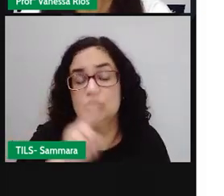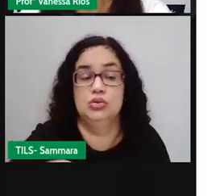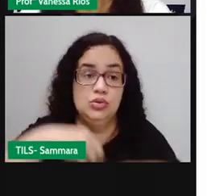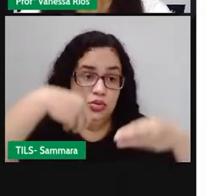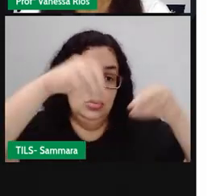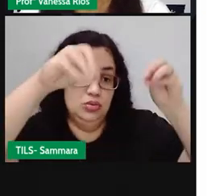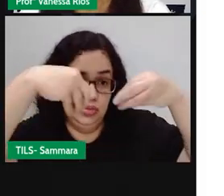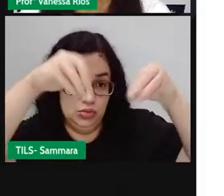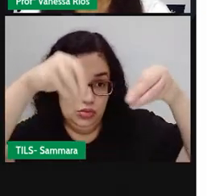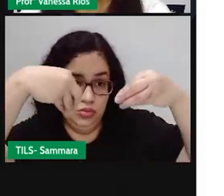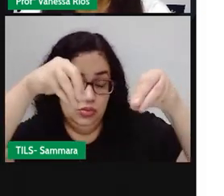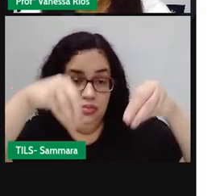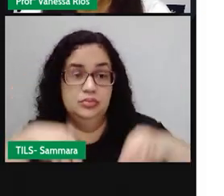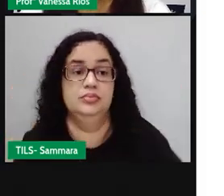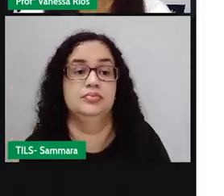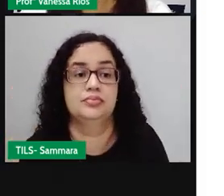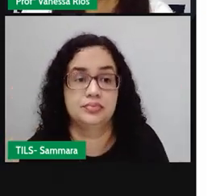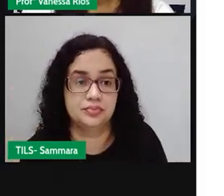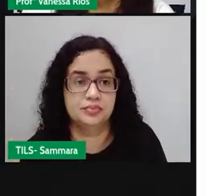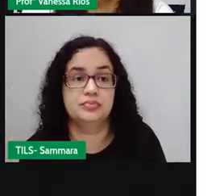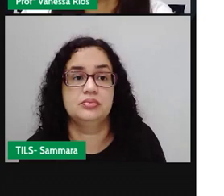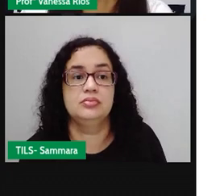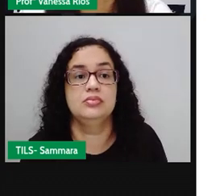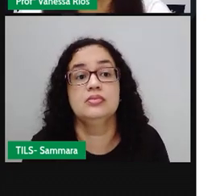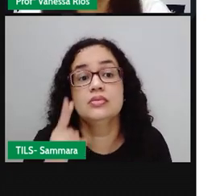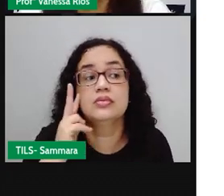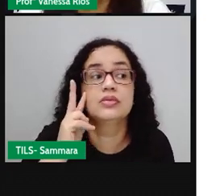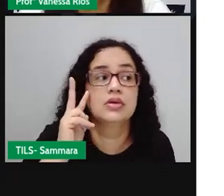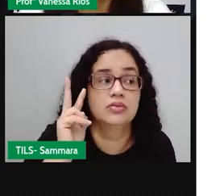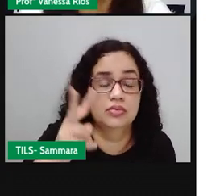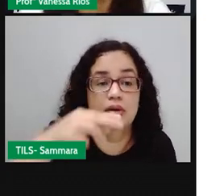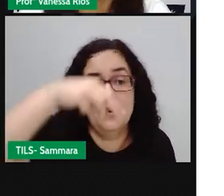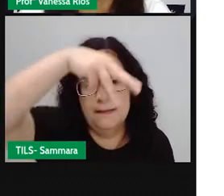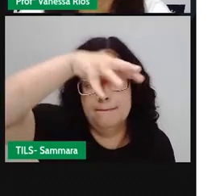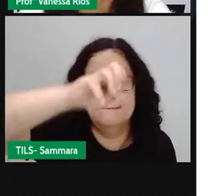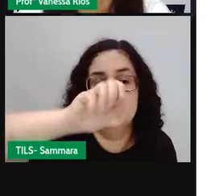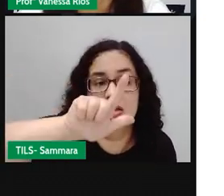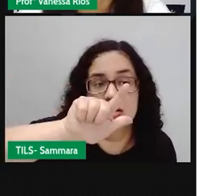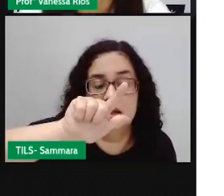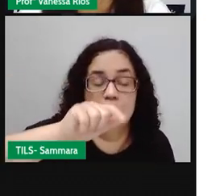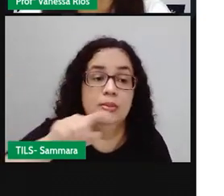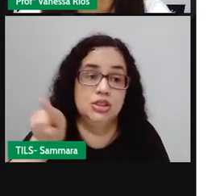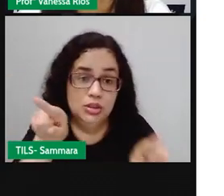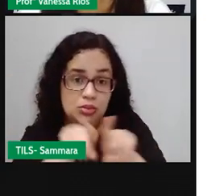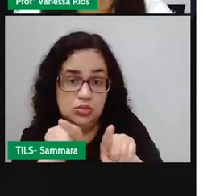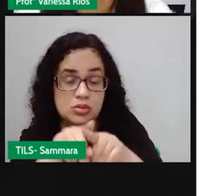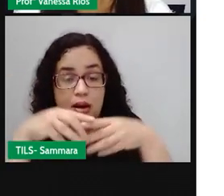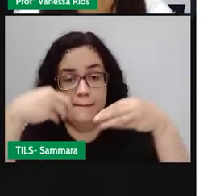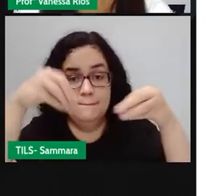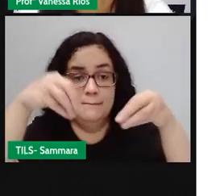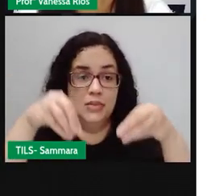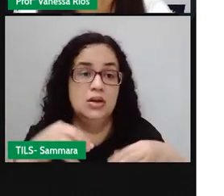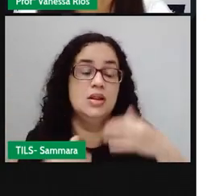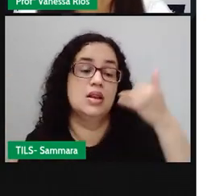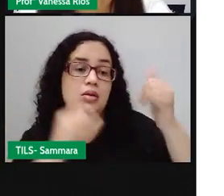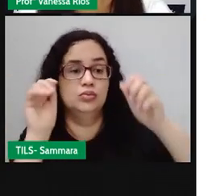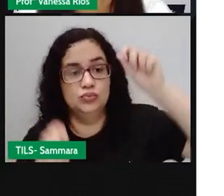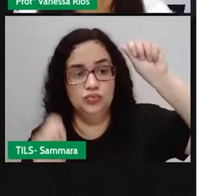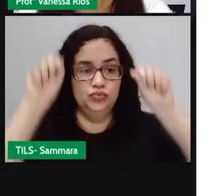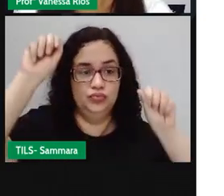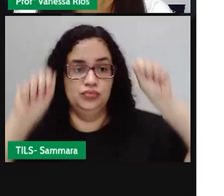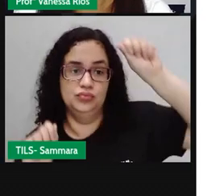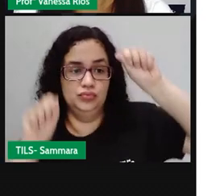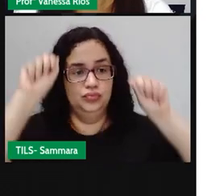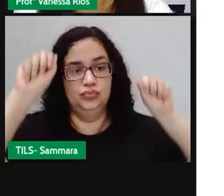plástico como material. A gente viu que aparece de metal, mas também usam plástico. E as bonecas,